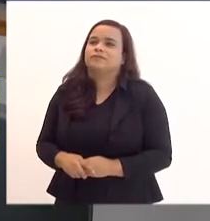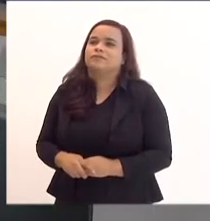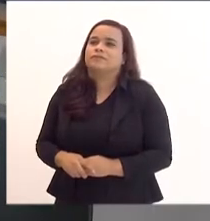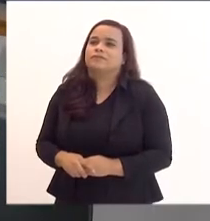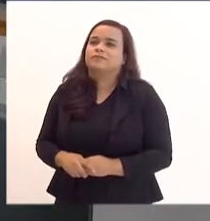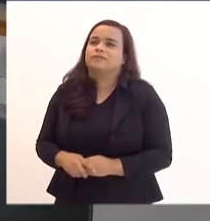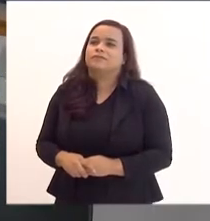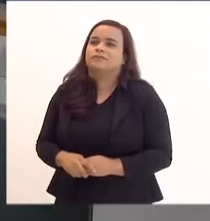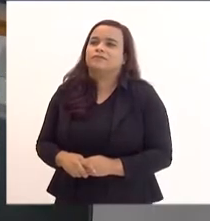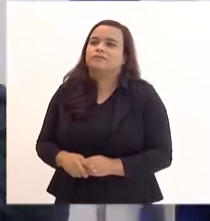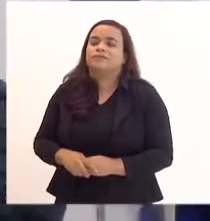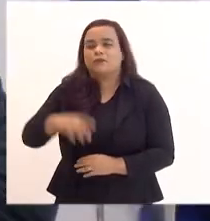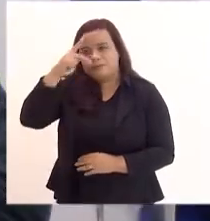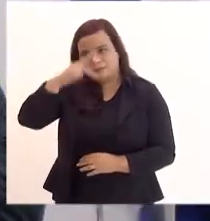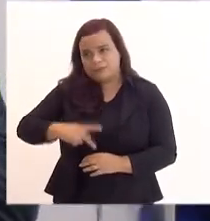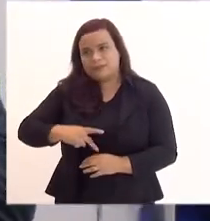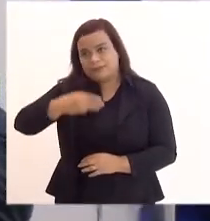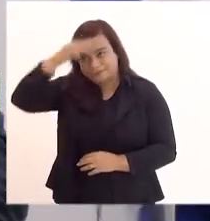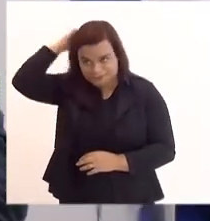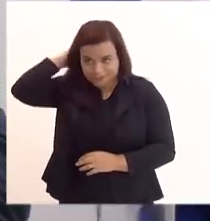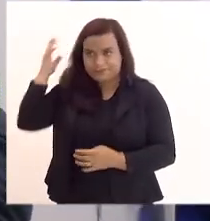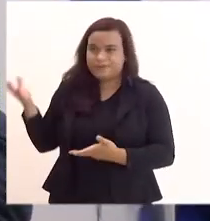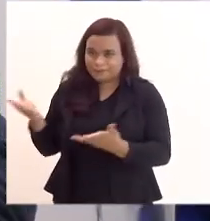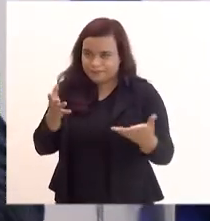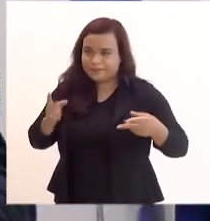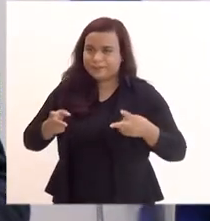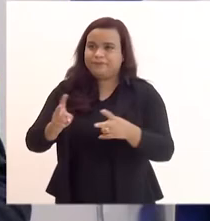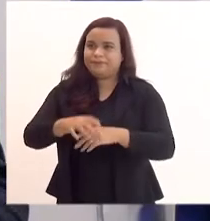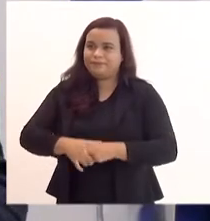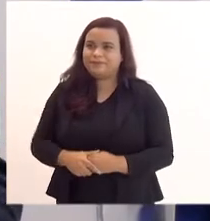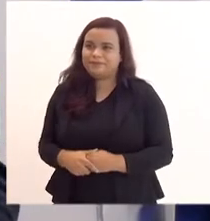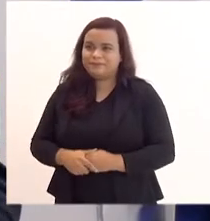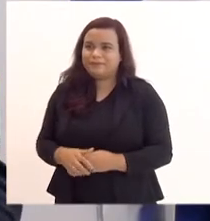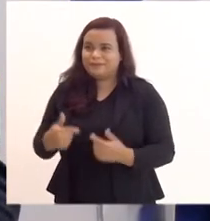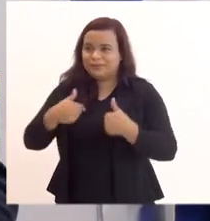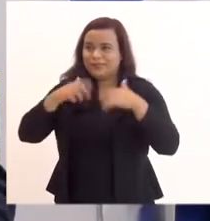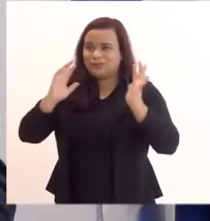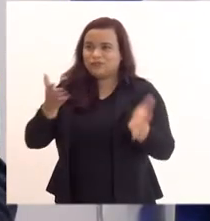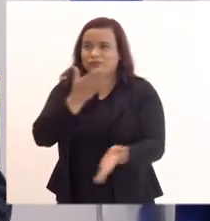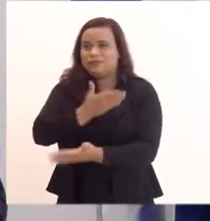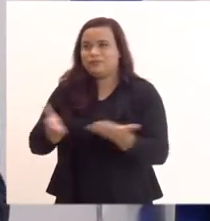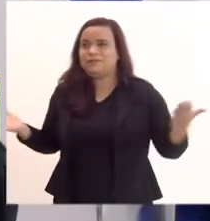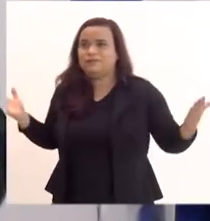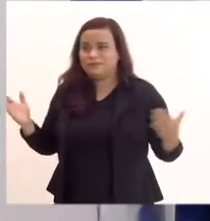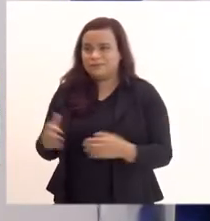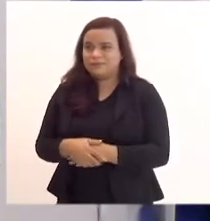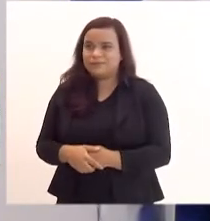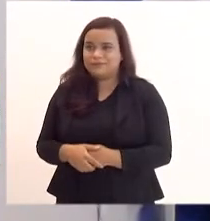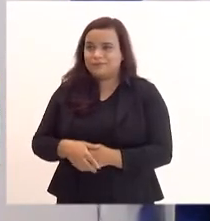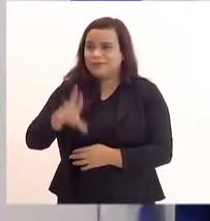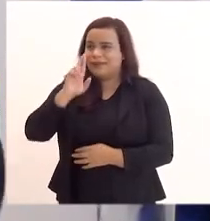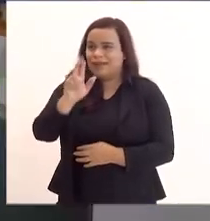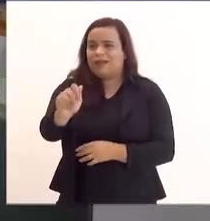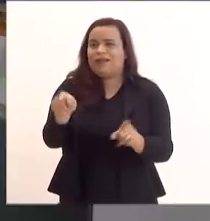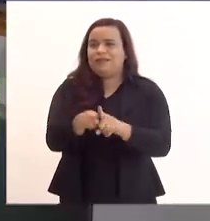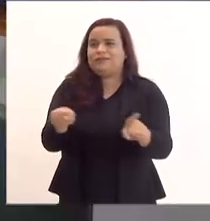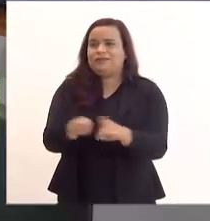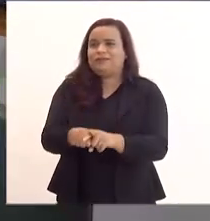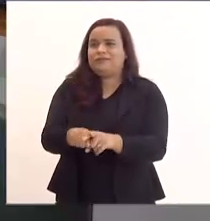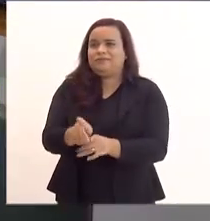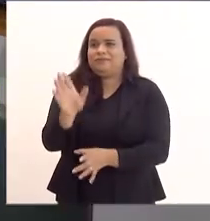Presidente Márcio Pacheco, eu vou... proceda. Eu já estou derrotado no voto até pelo Amorim.